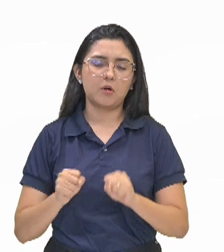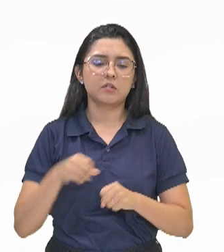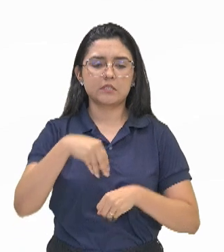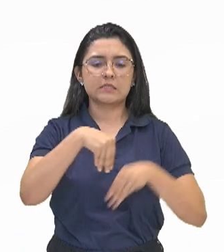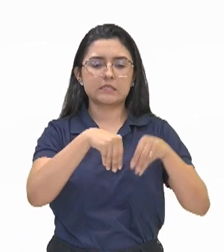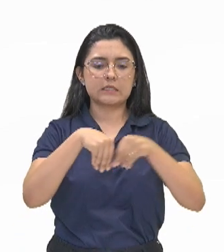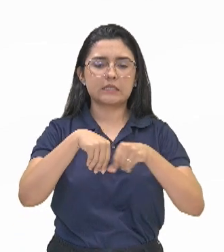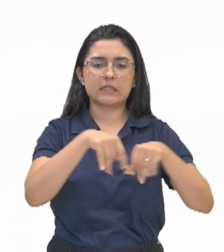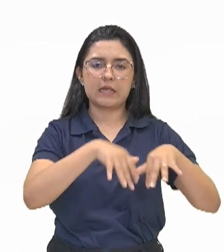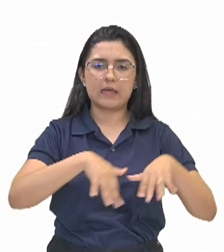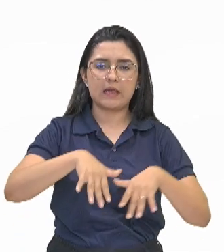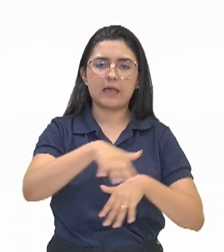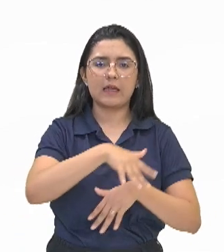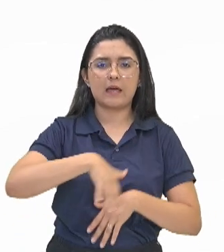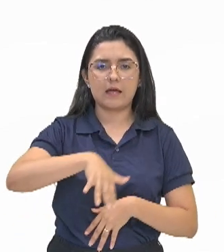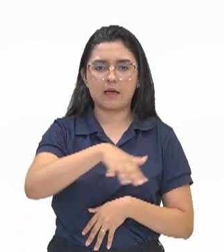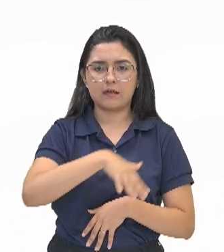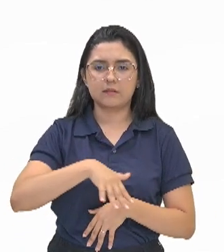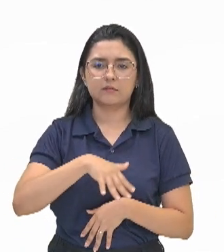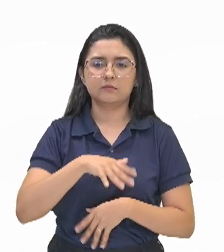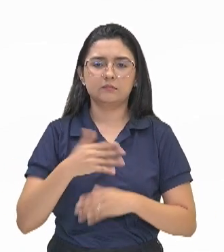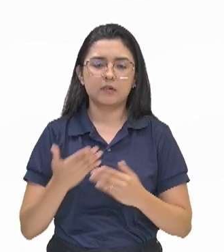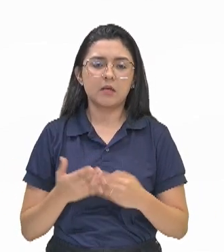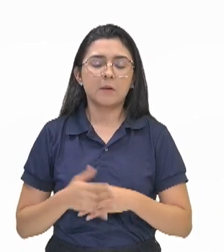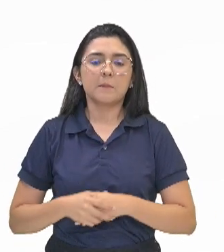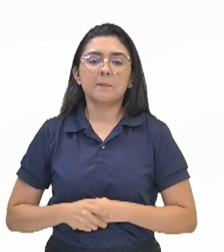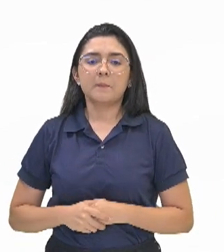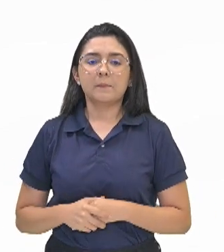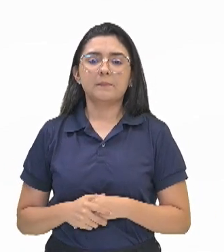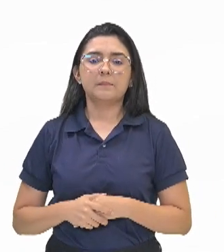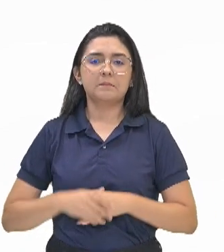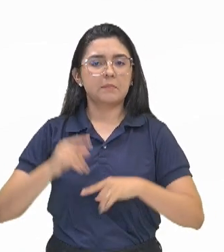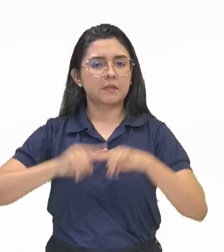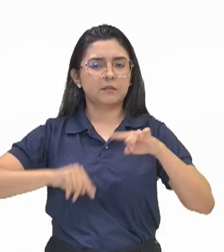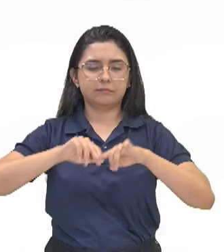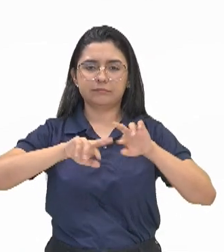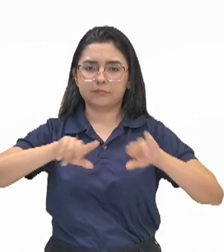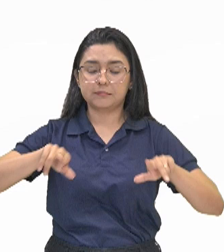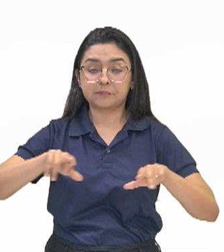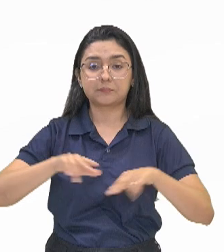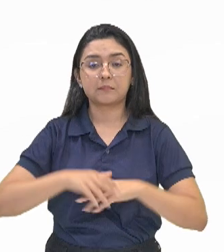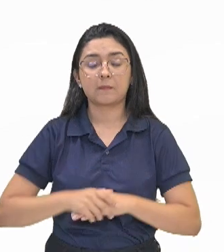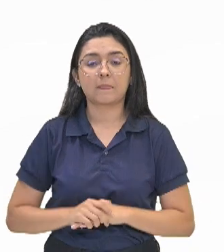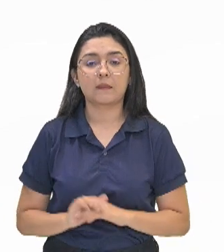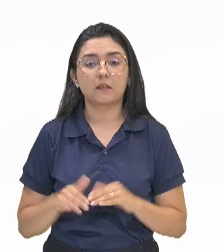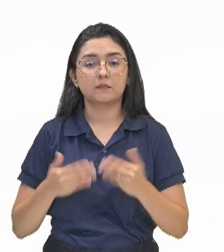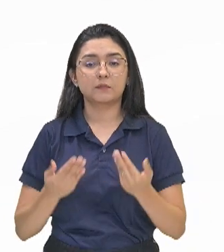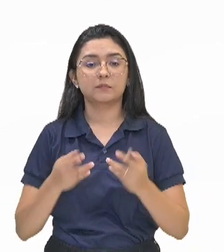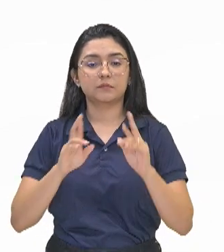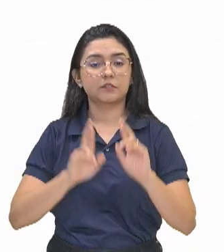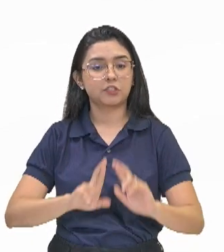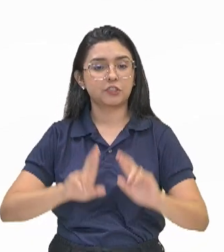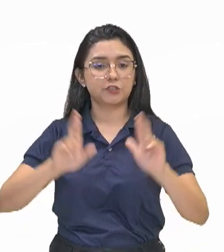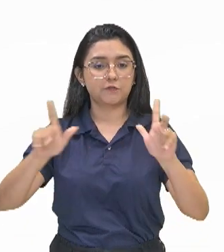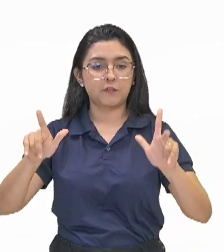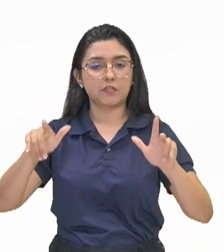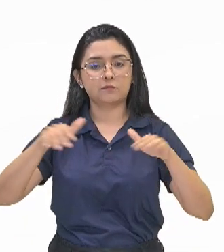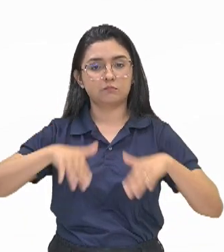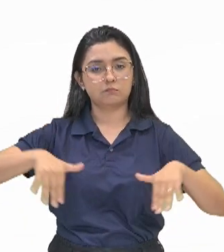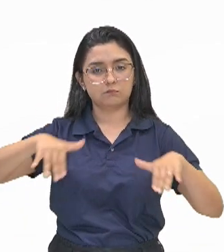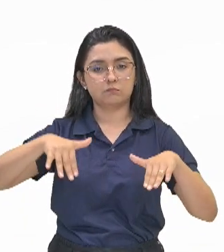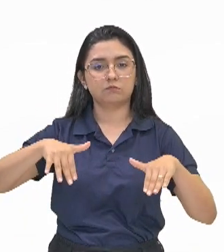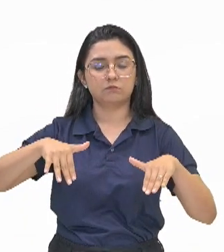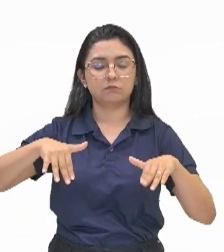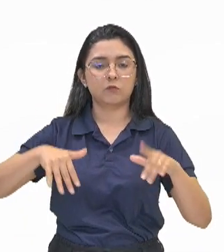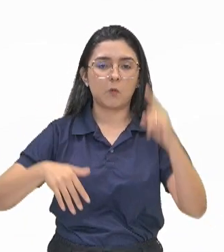ser patrimônios, né? Então, essa diferença é que vai conduzir